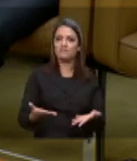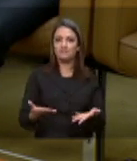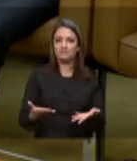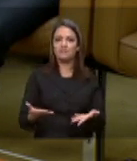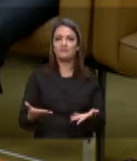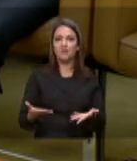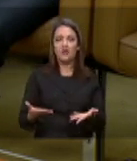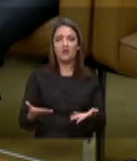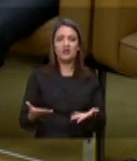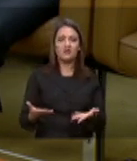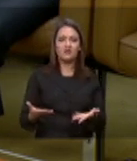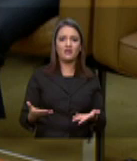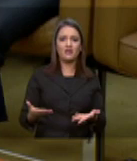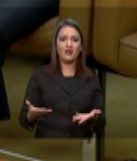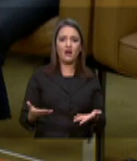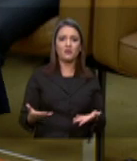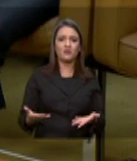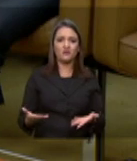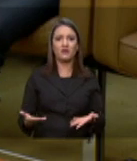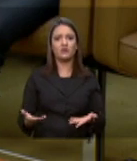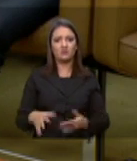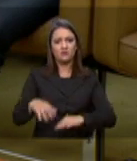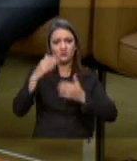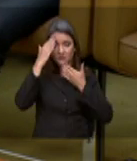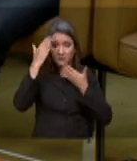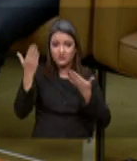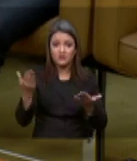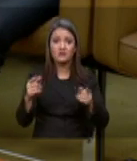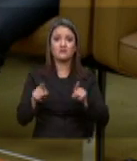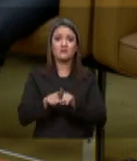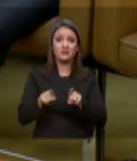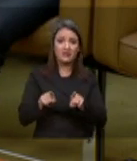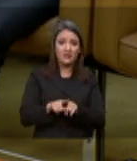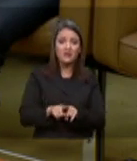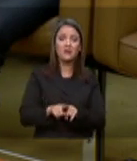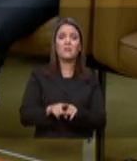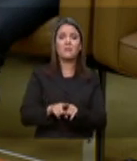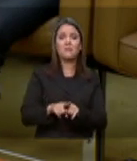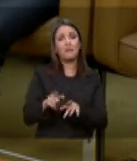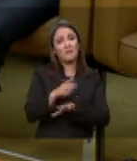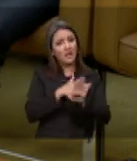Agrisalhados. A troca de ideia, agradecer Fábio Feldman, que luta nisso na vida inteira.